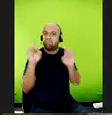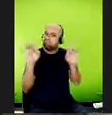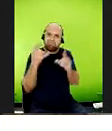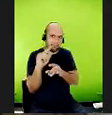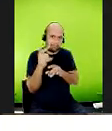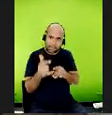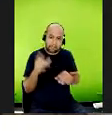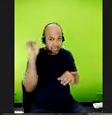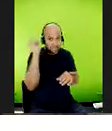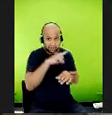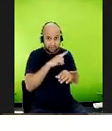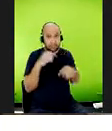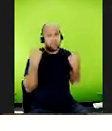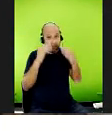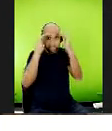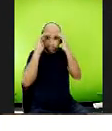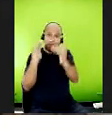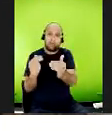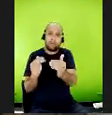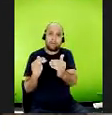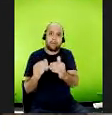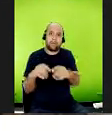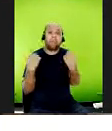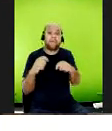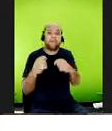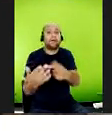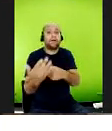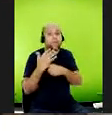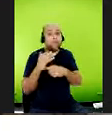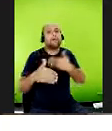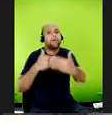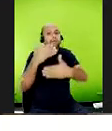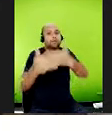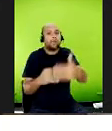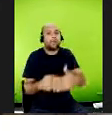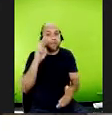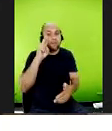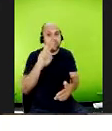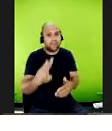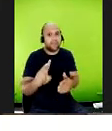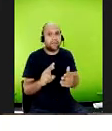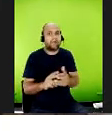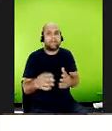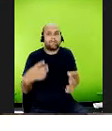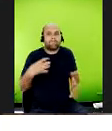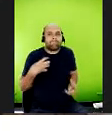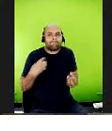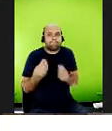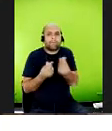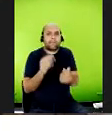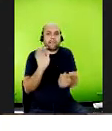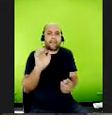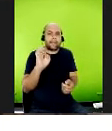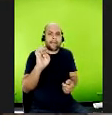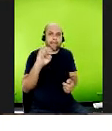então isso precisa servir não só para o nosso amadurecimento para um olhar empático para o outro porque senão eu não entendo